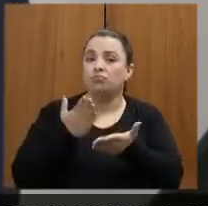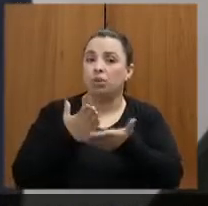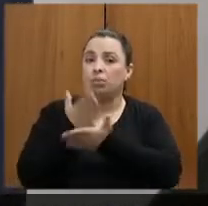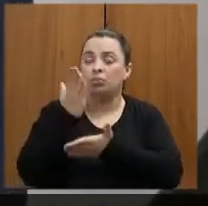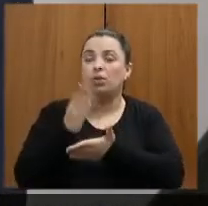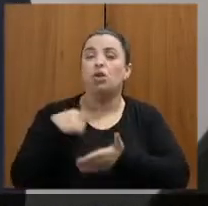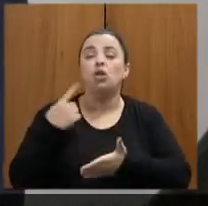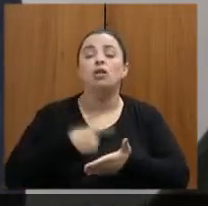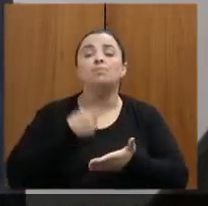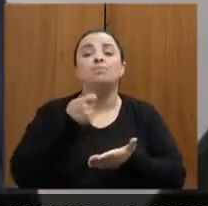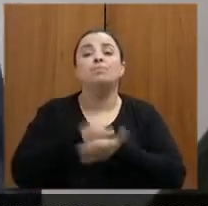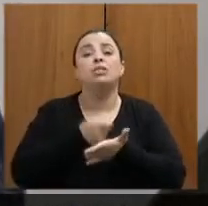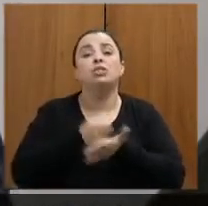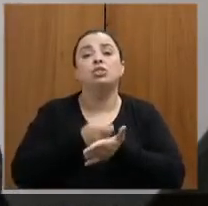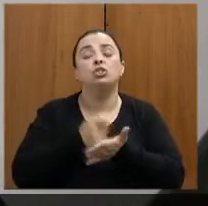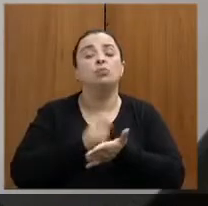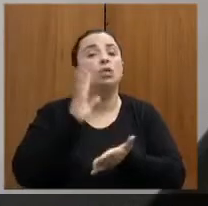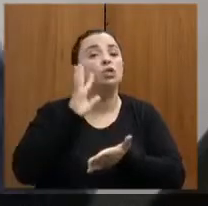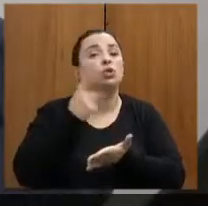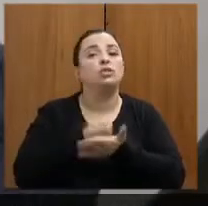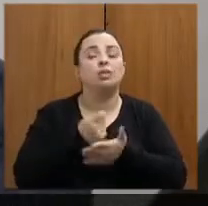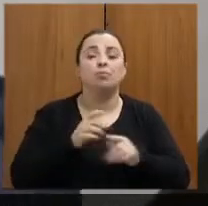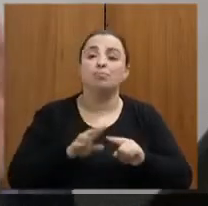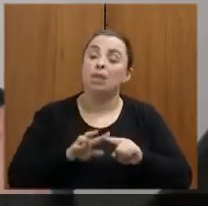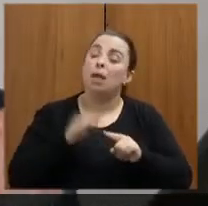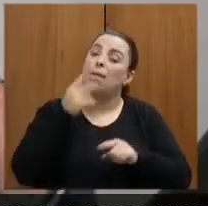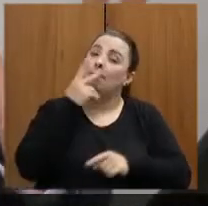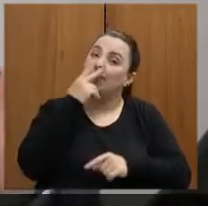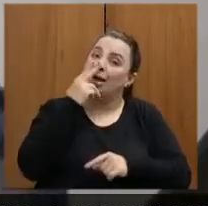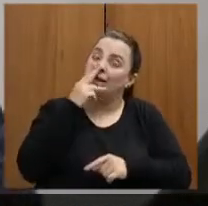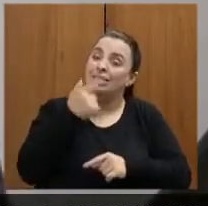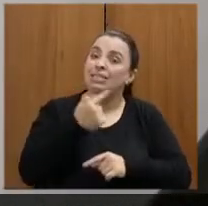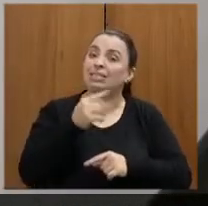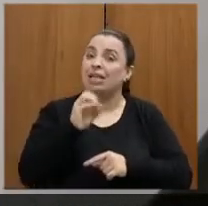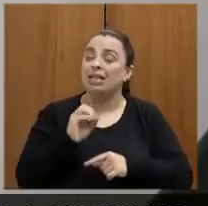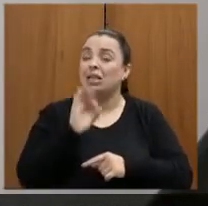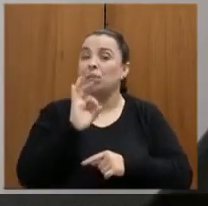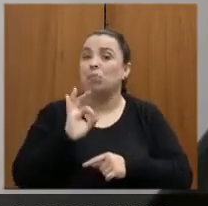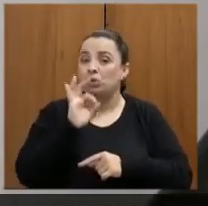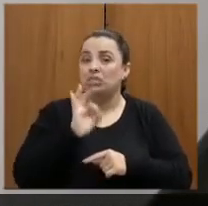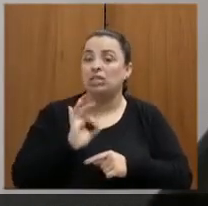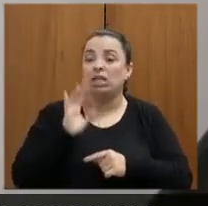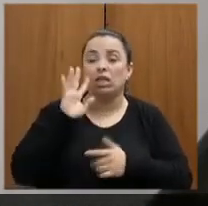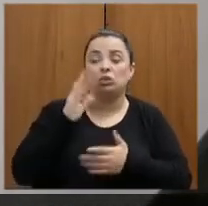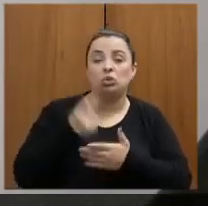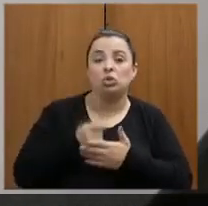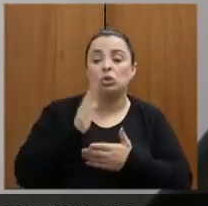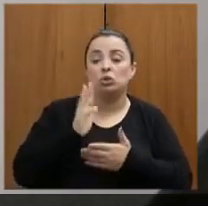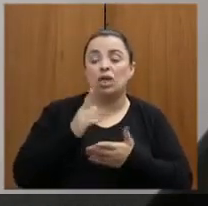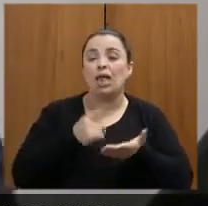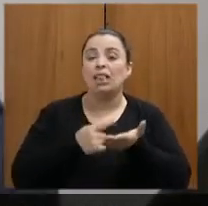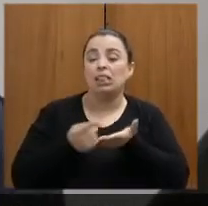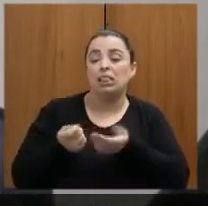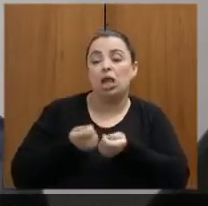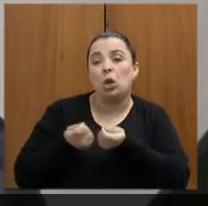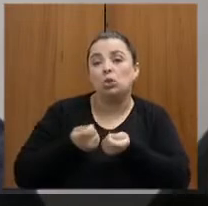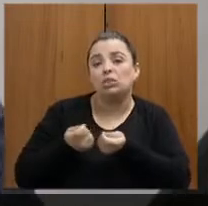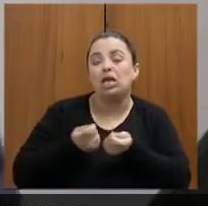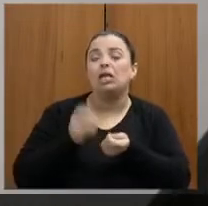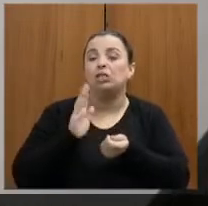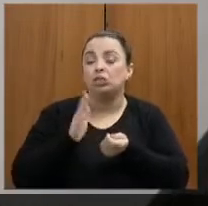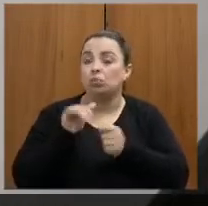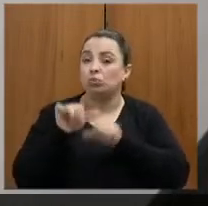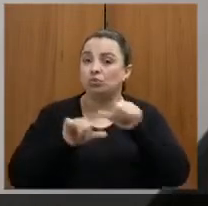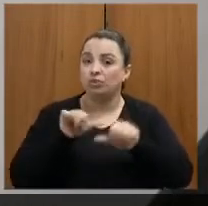setenta por cento da posição primeira tomada foram negociados e modificados isso